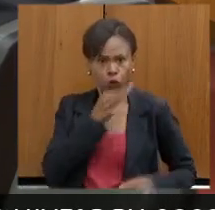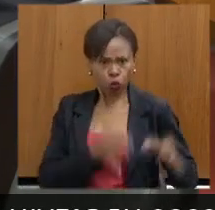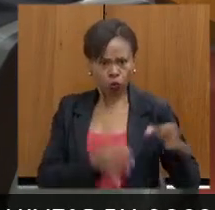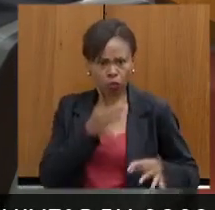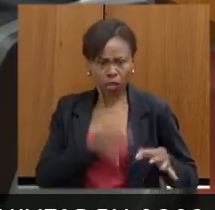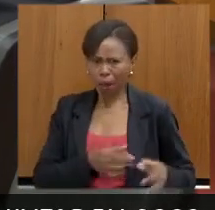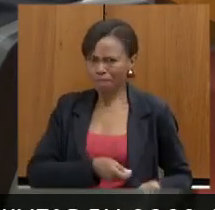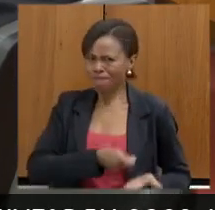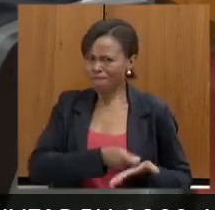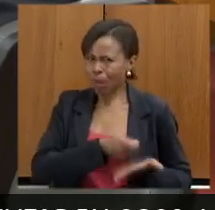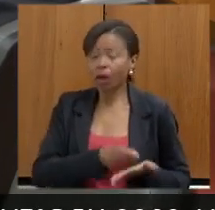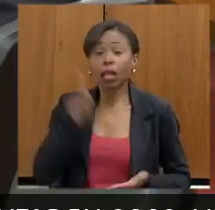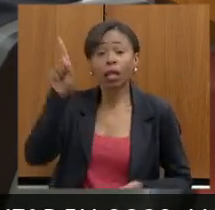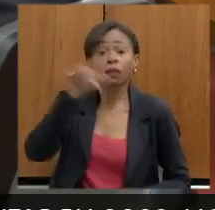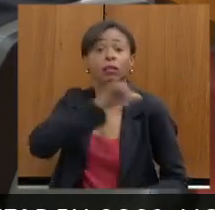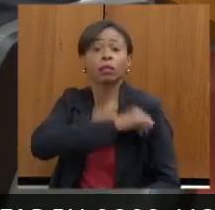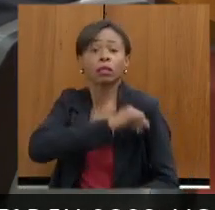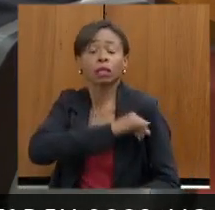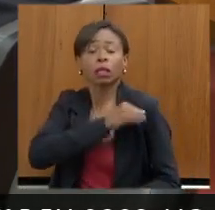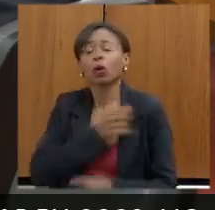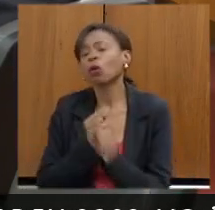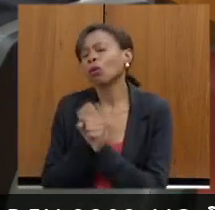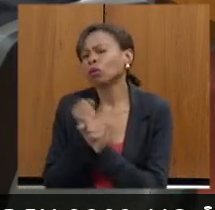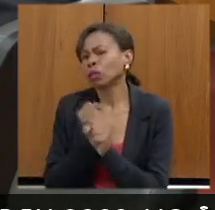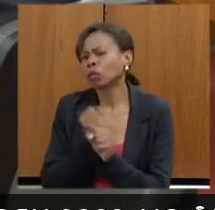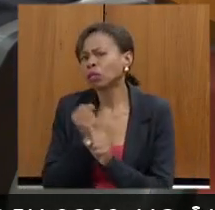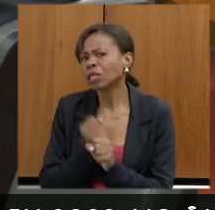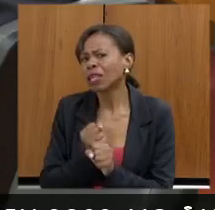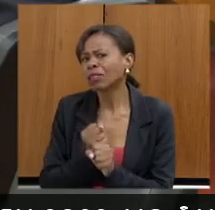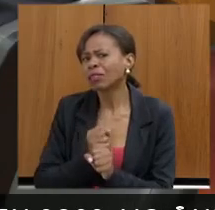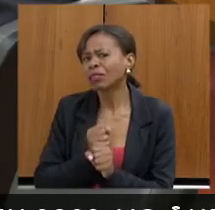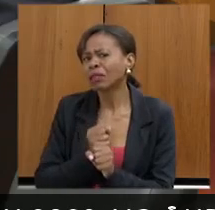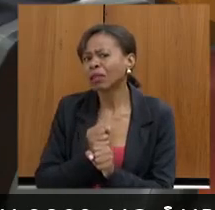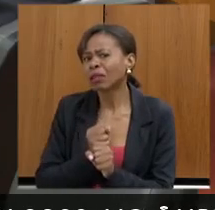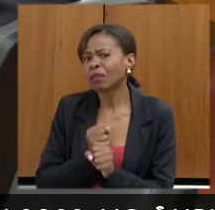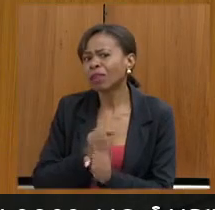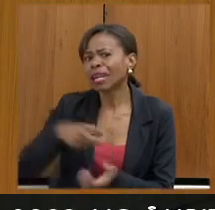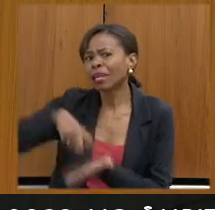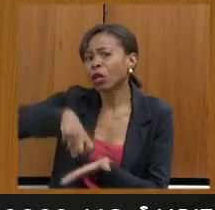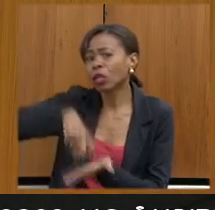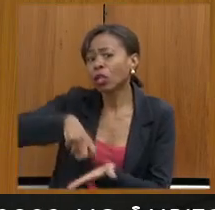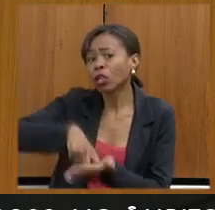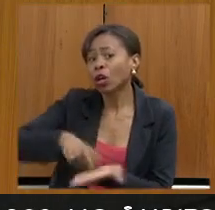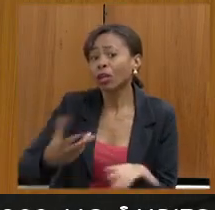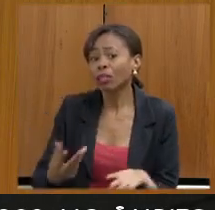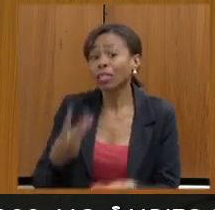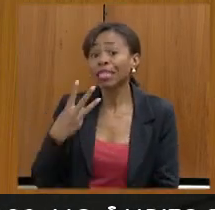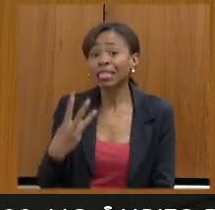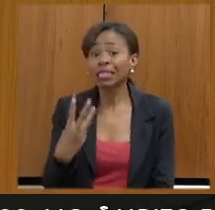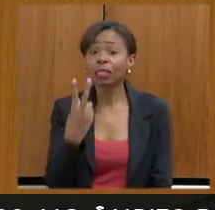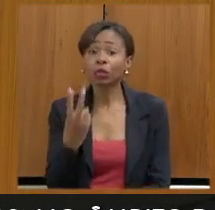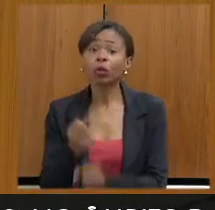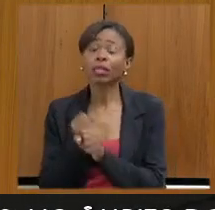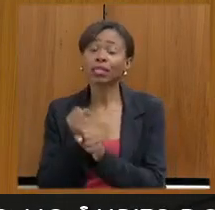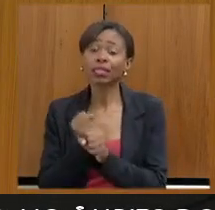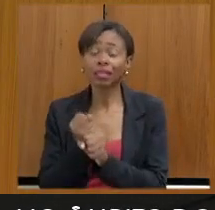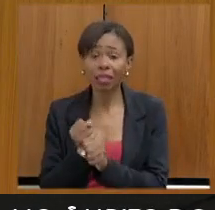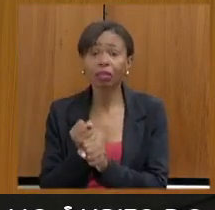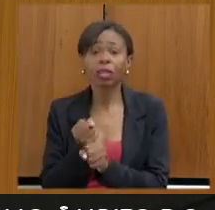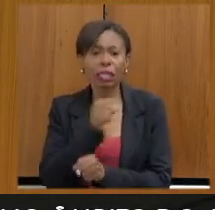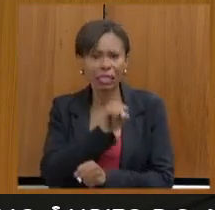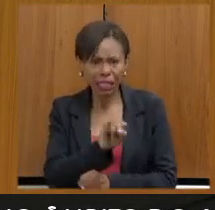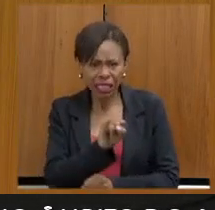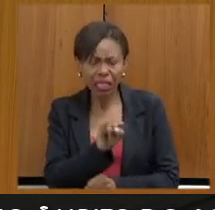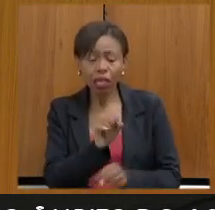depois só pega o caso lá do Rio de Janeiro e ver quantos anos eles foram condenados a 32 anos E se fosse